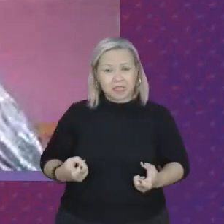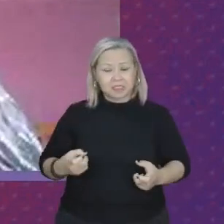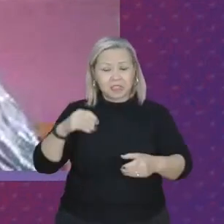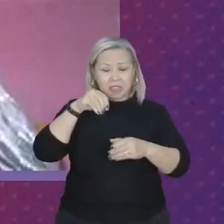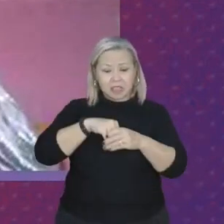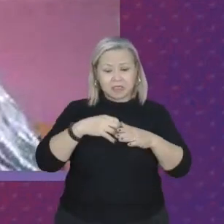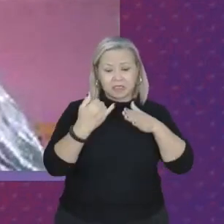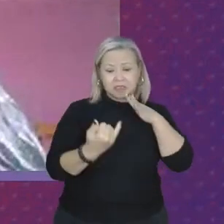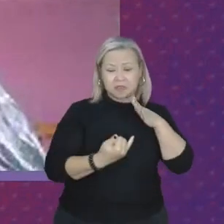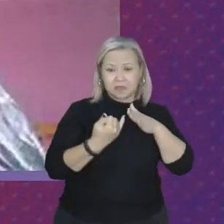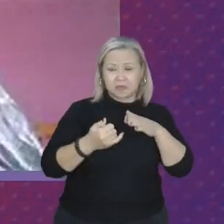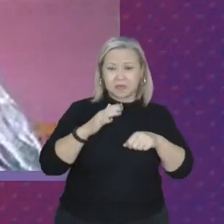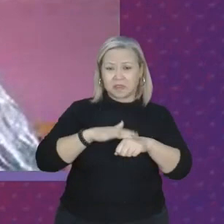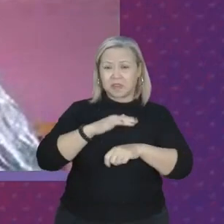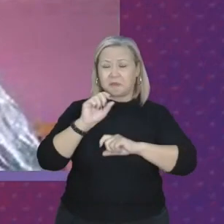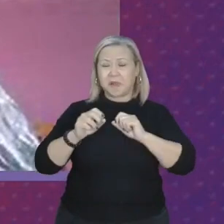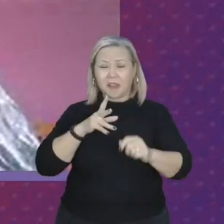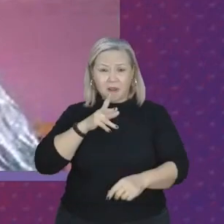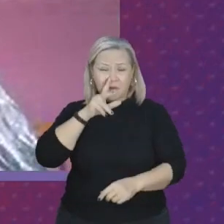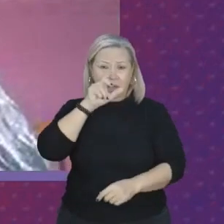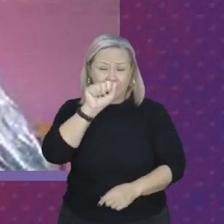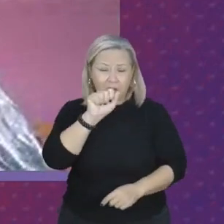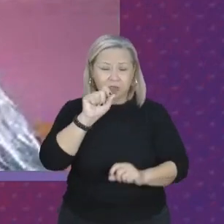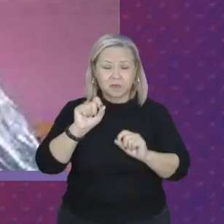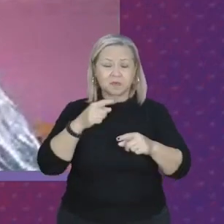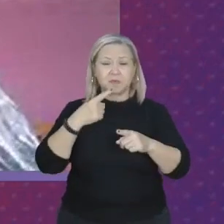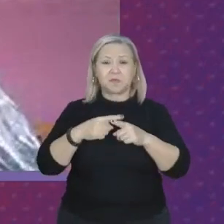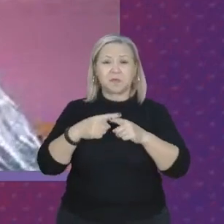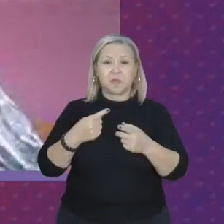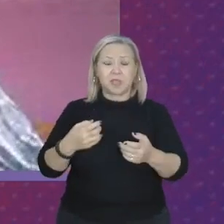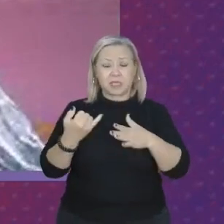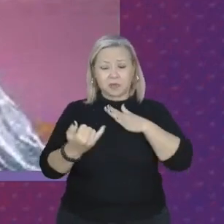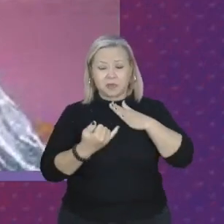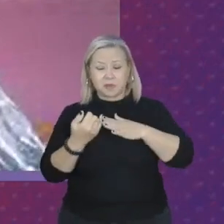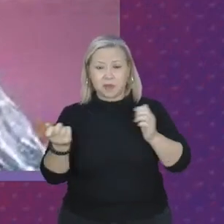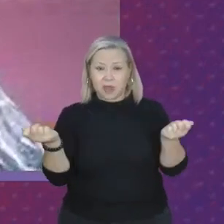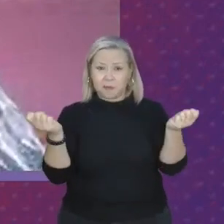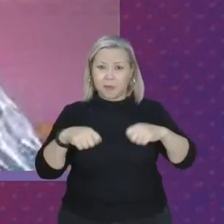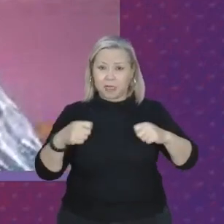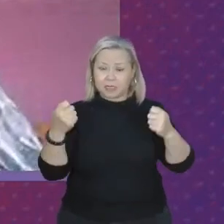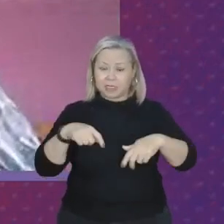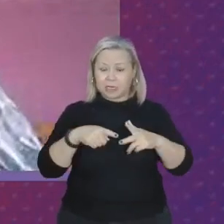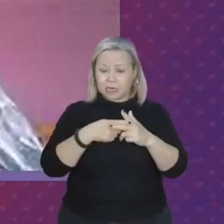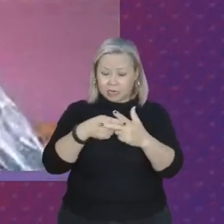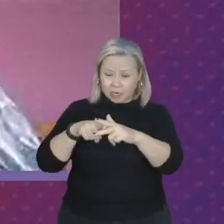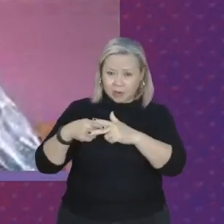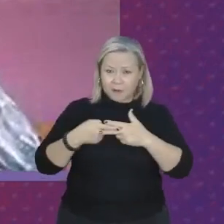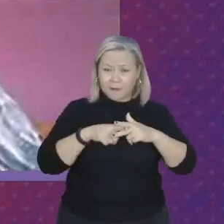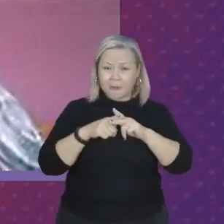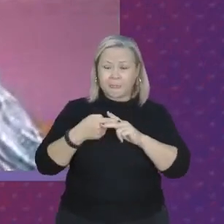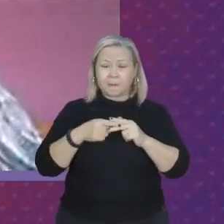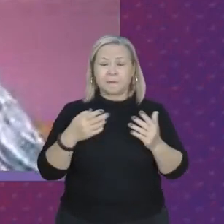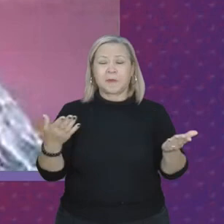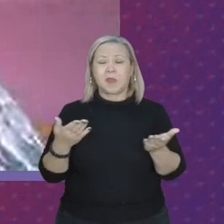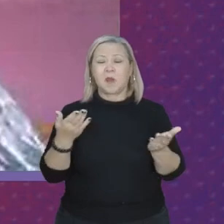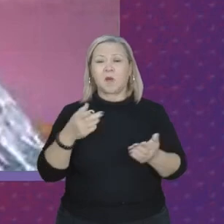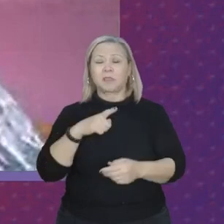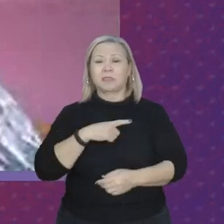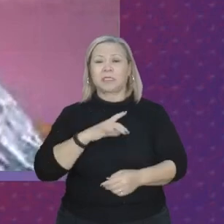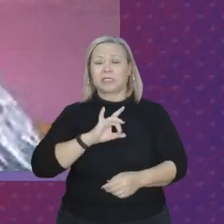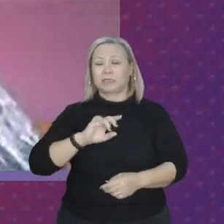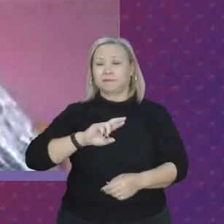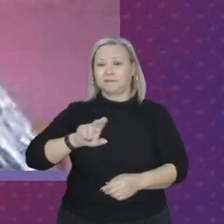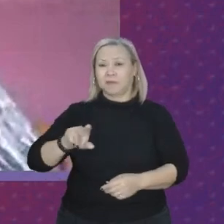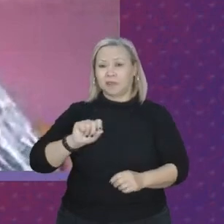instituições, isso é mais forte ainda, porque as instituições elas são capazes de criar mecanismos, né? Hoje a gente tem, inclusive, não só na